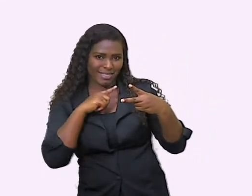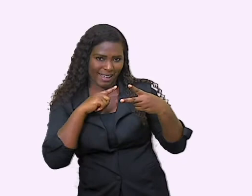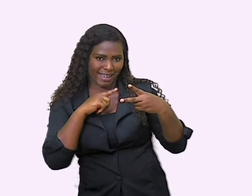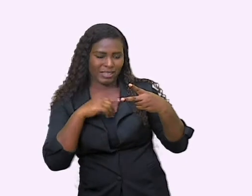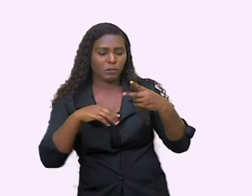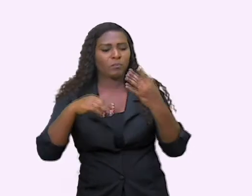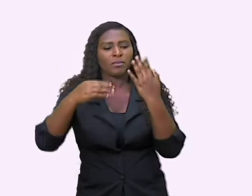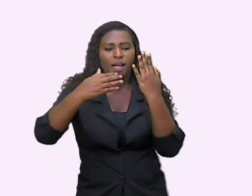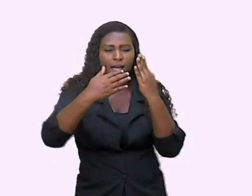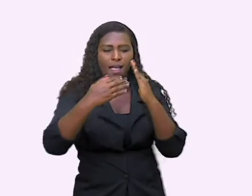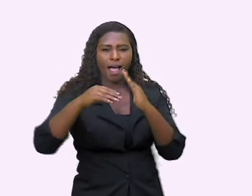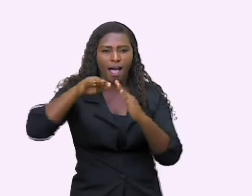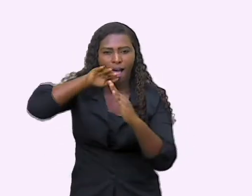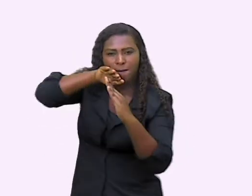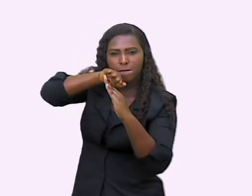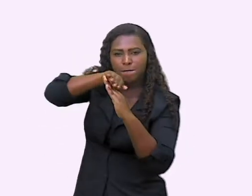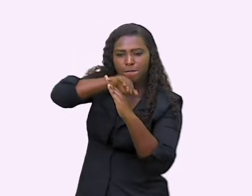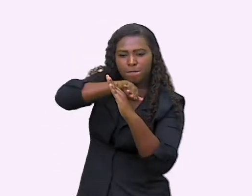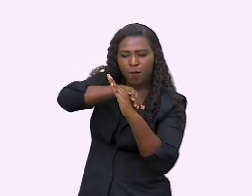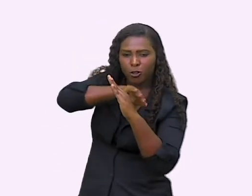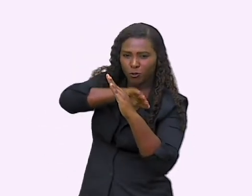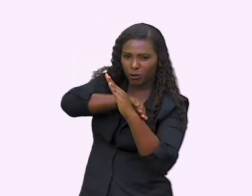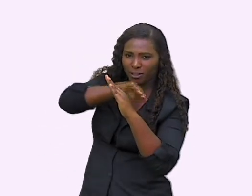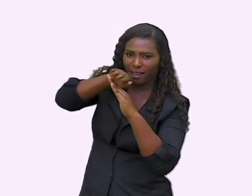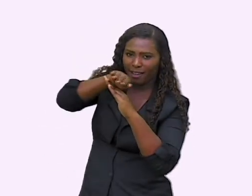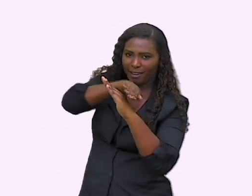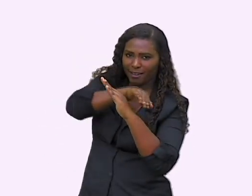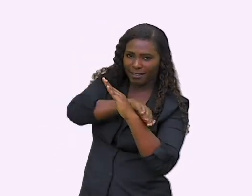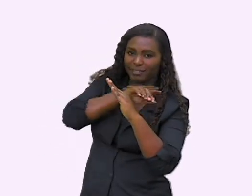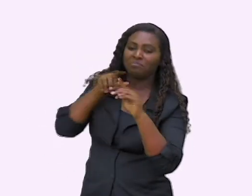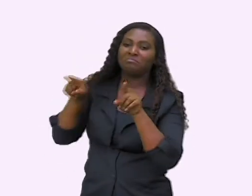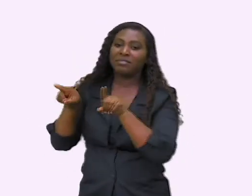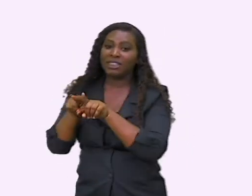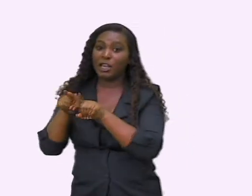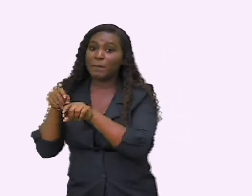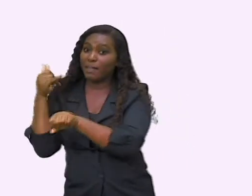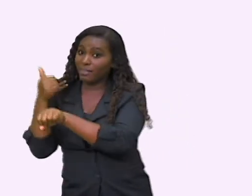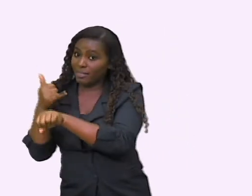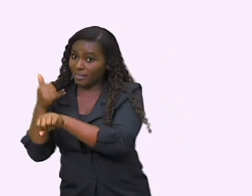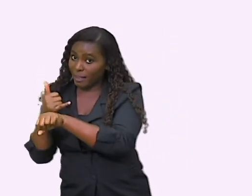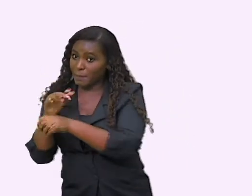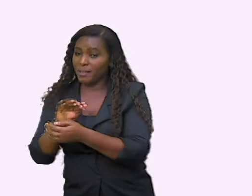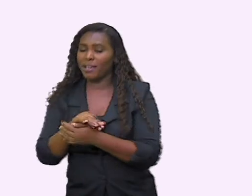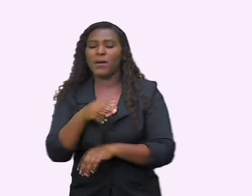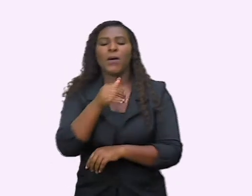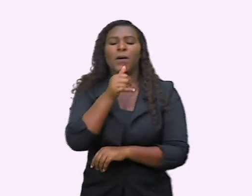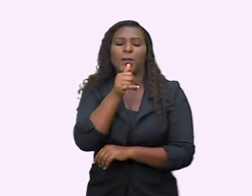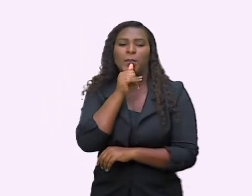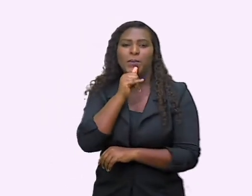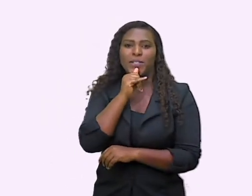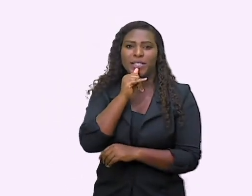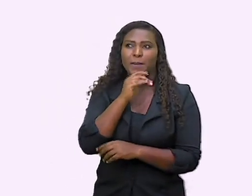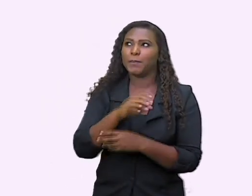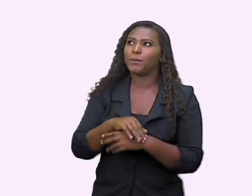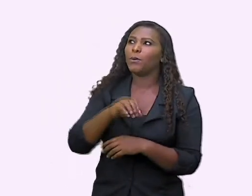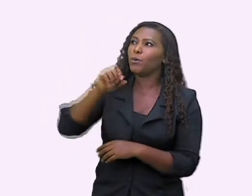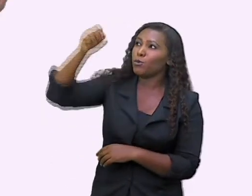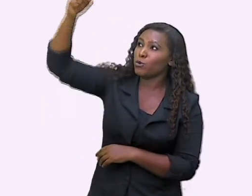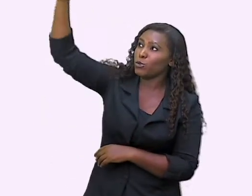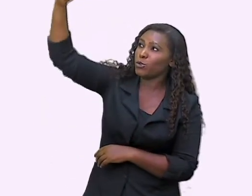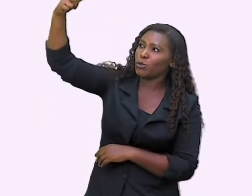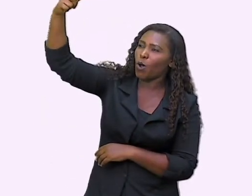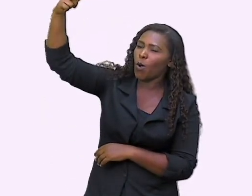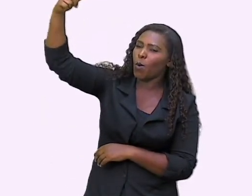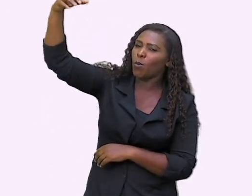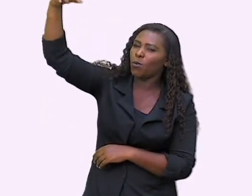solar corresponde à energia proveniente da luz e do calor que o Sol projeta no